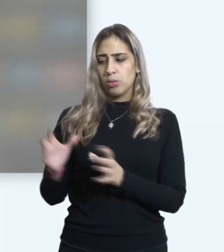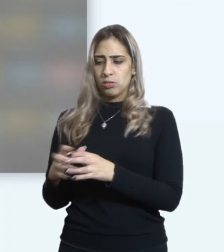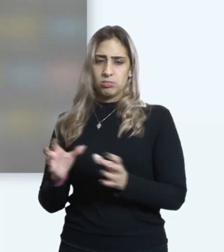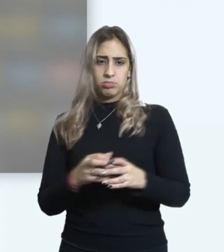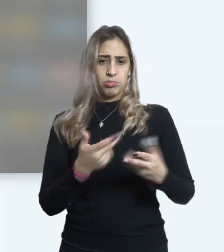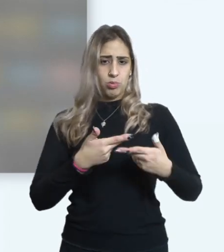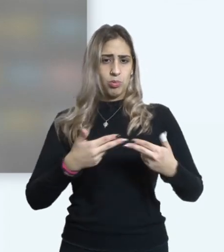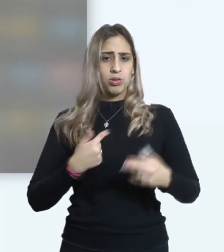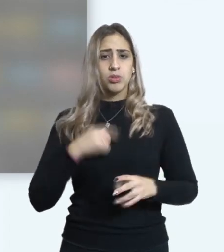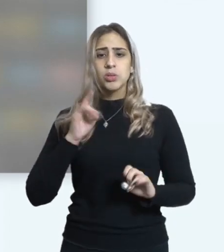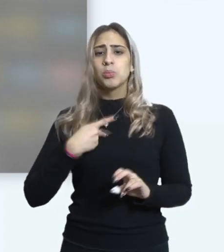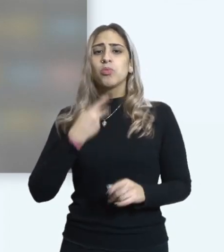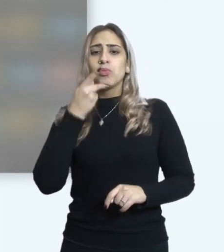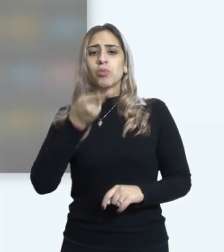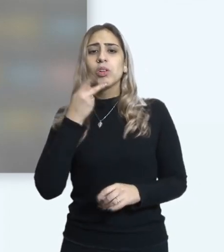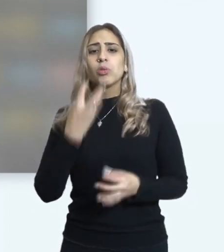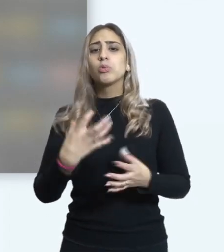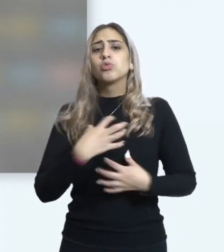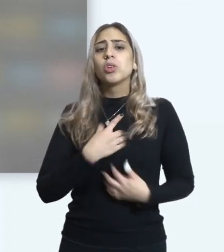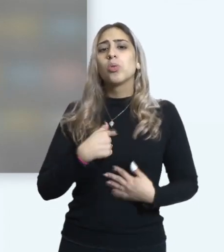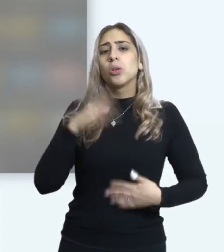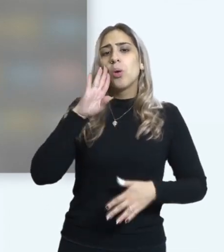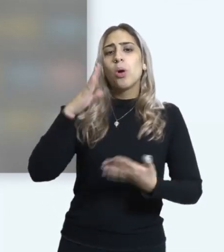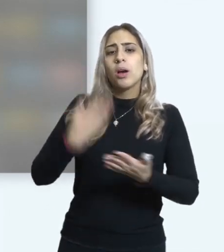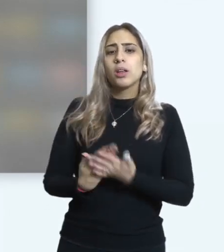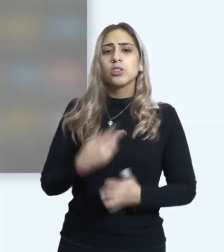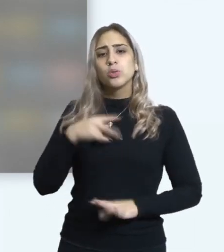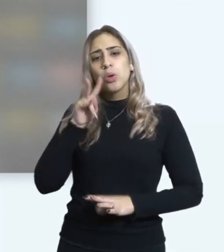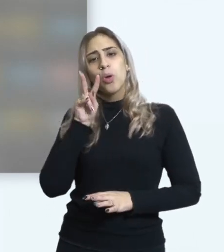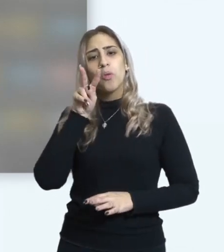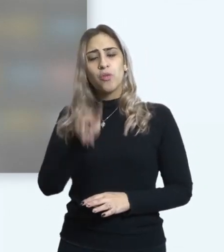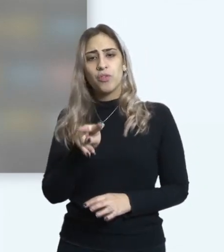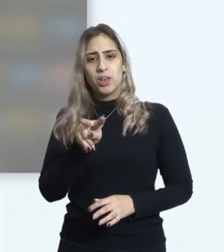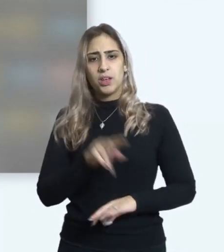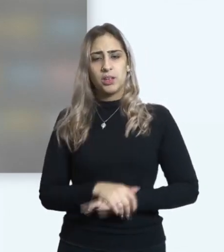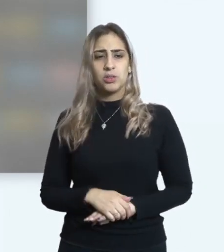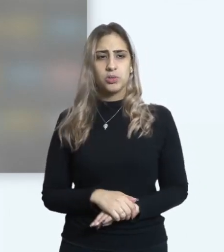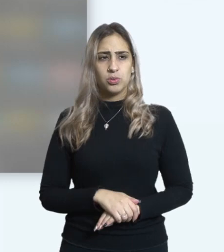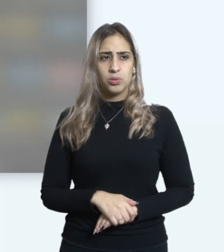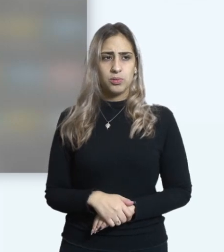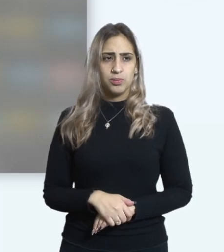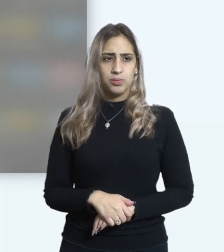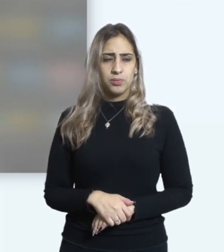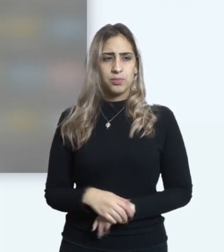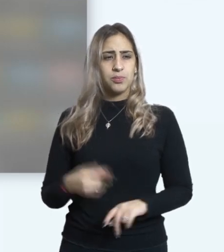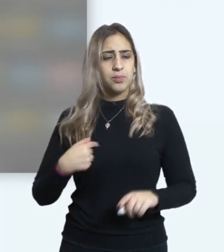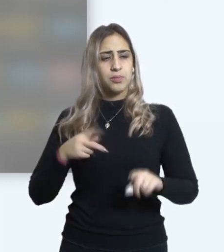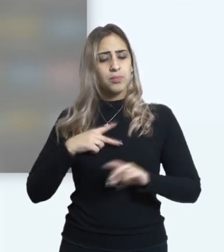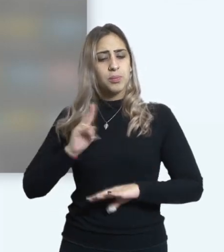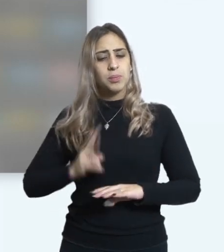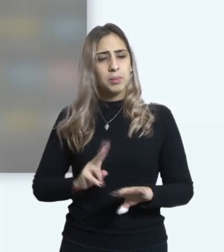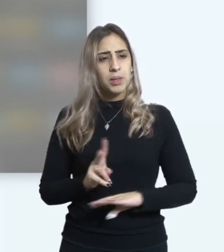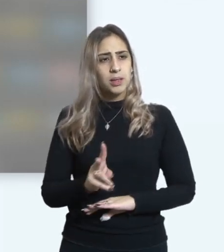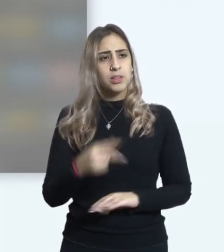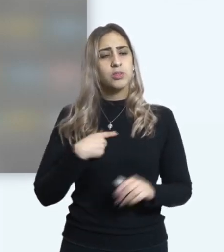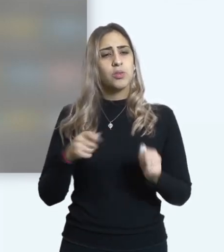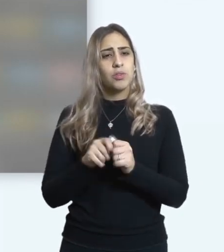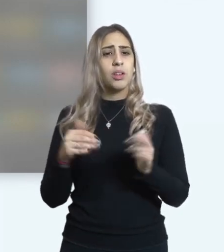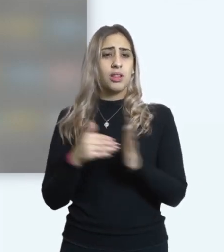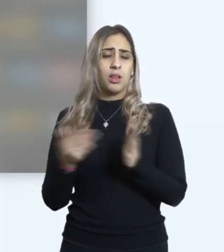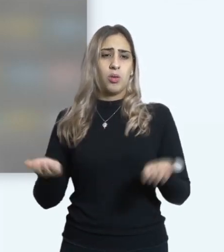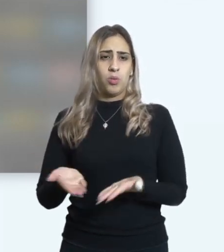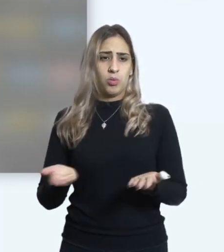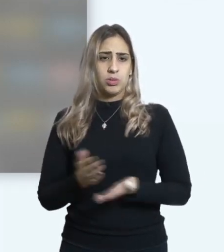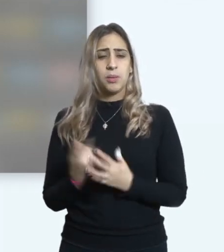estou apenas passando a forma como eu aprendi a fazer, fui treinada lá no CAP Central e permaneço fazendo assim até hoje.